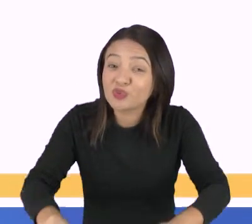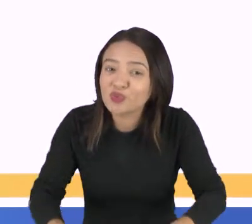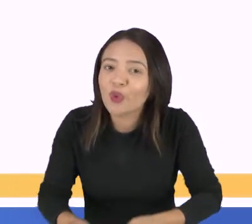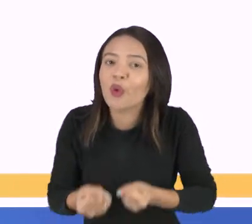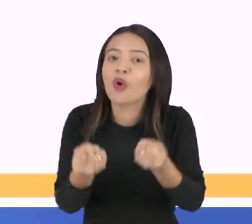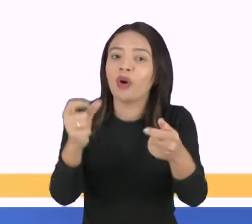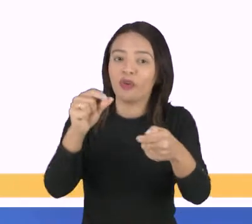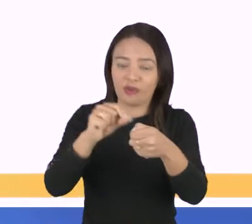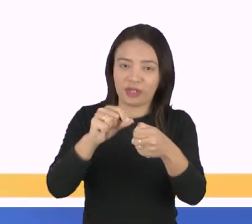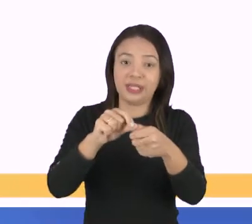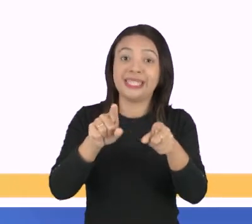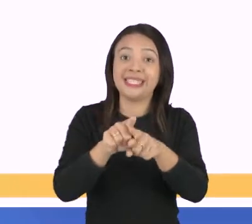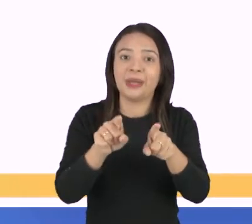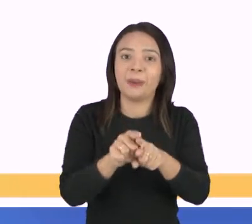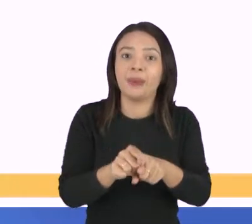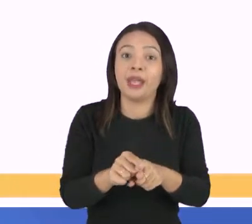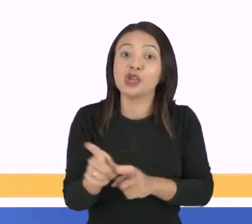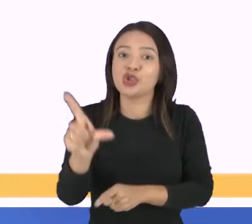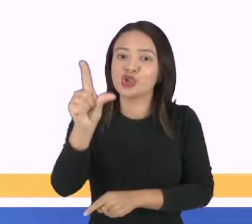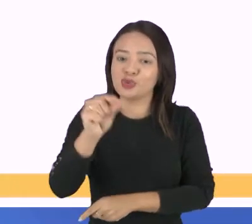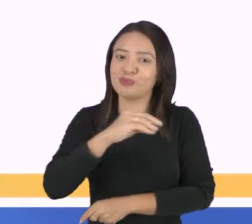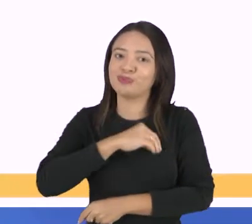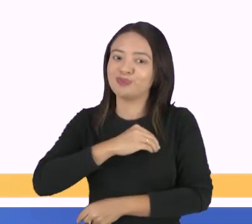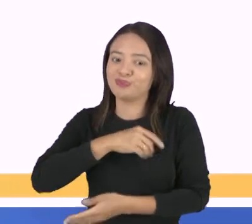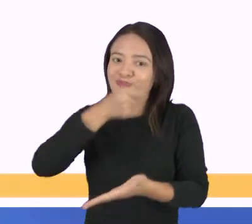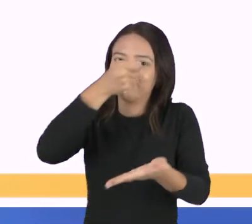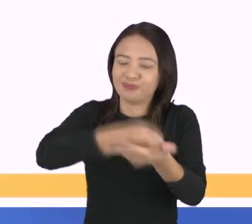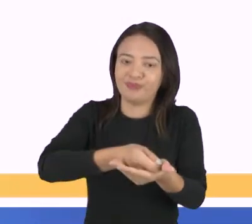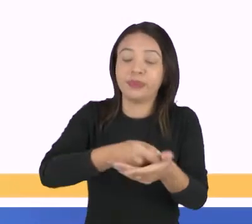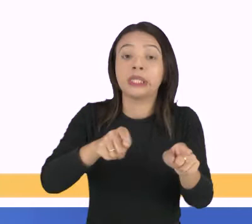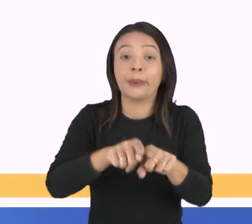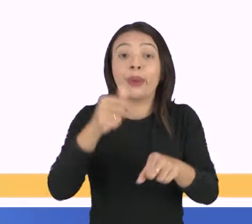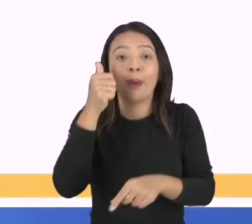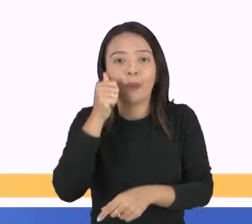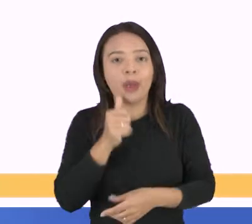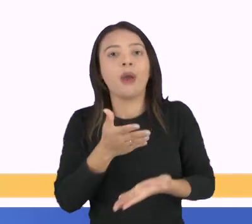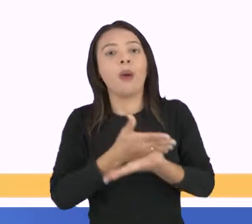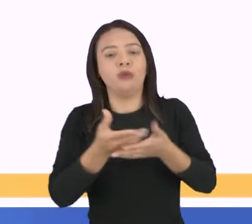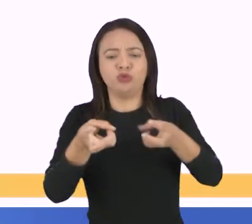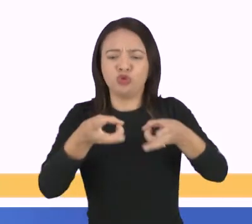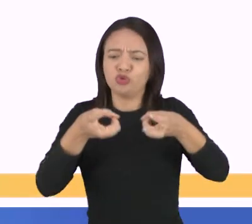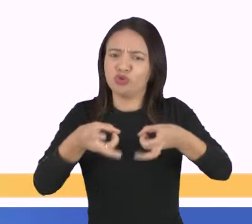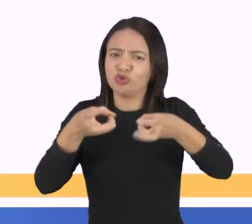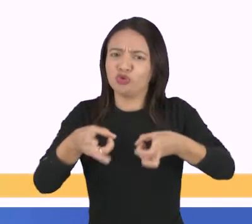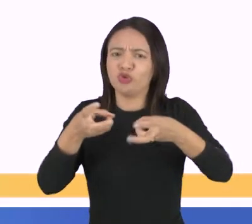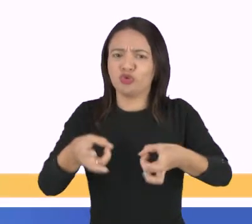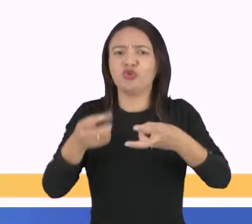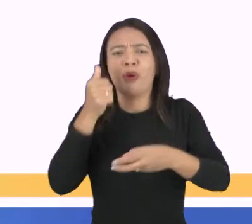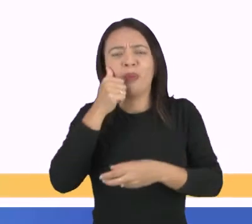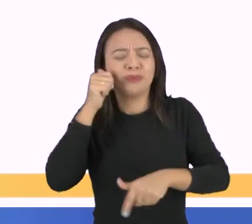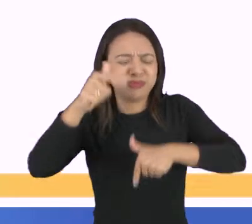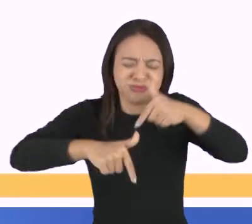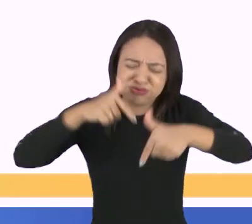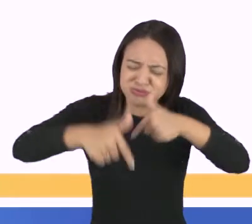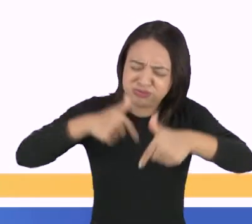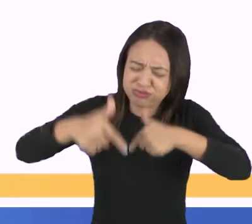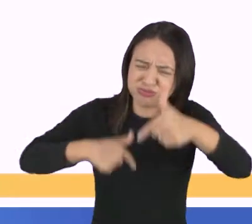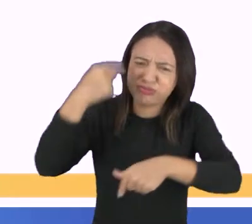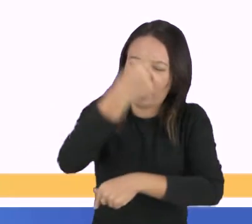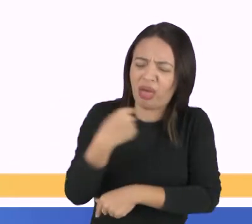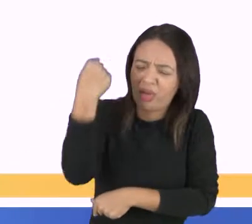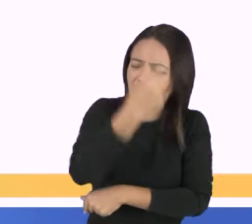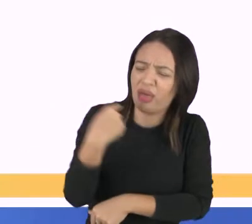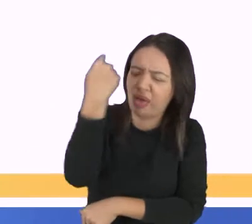e o custo com o salário. As mulheres também passaram a ser exploradas nas fábricas com longas horas de trabalho e